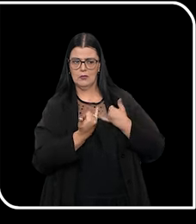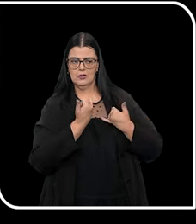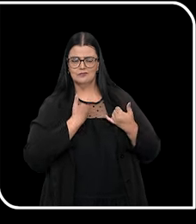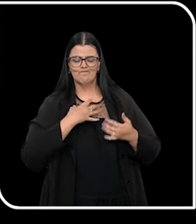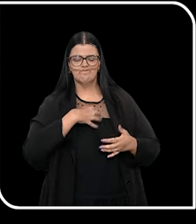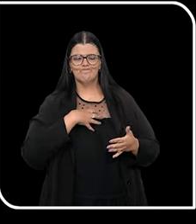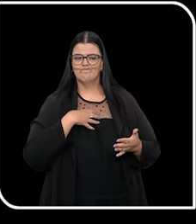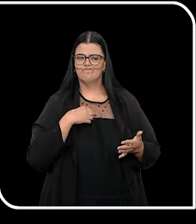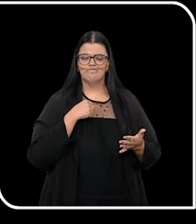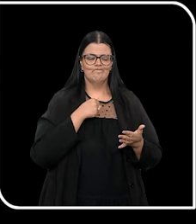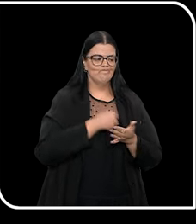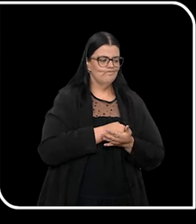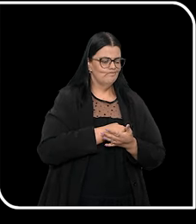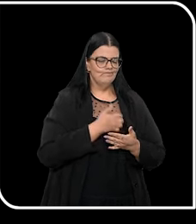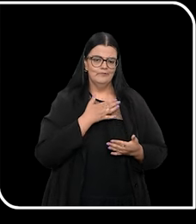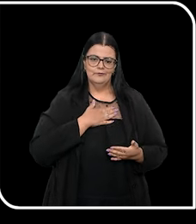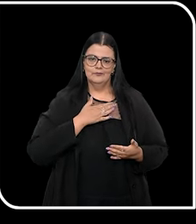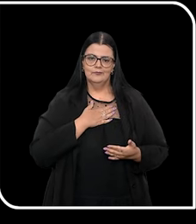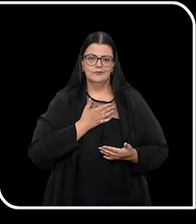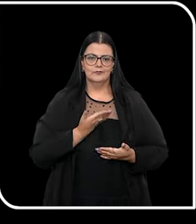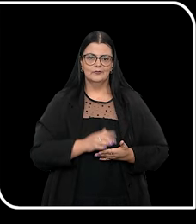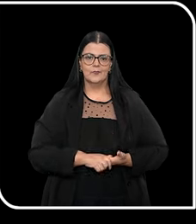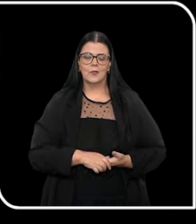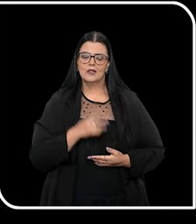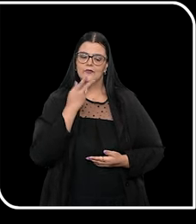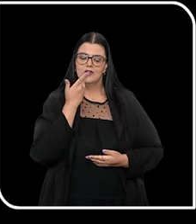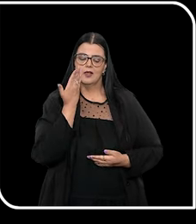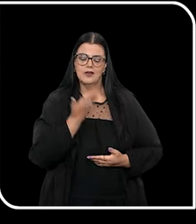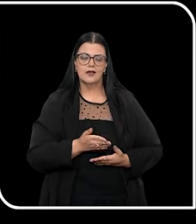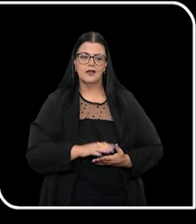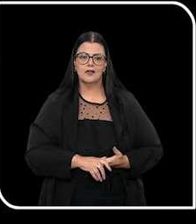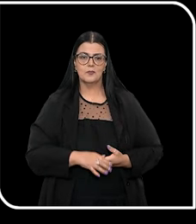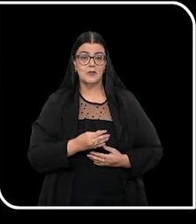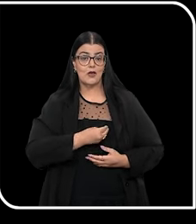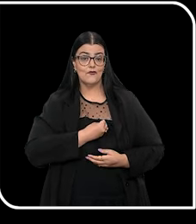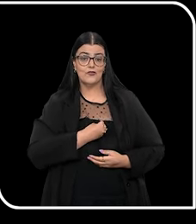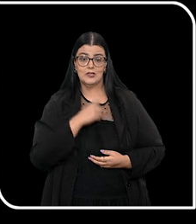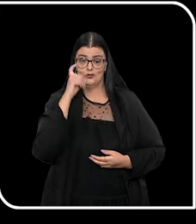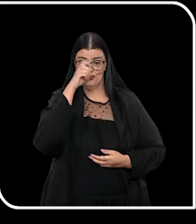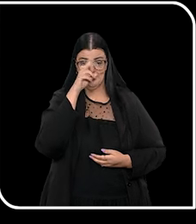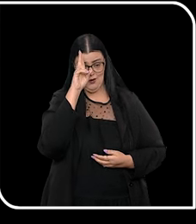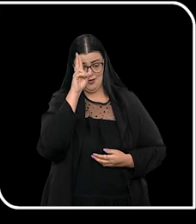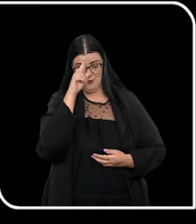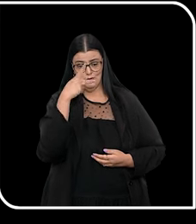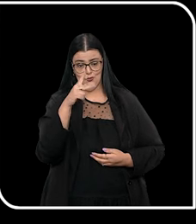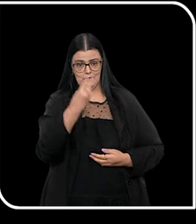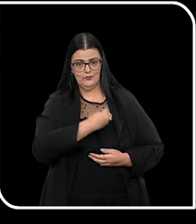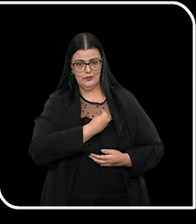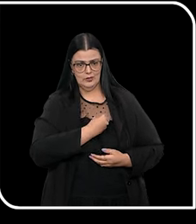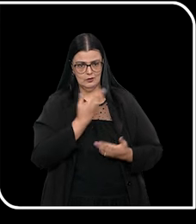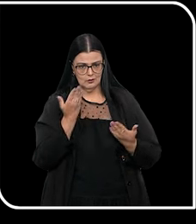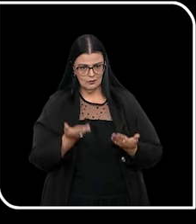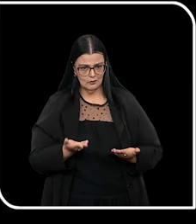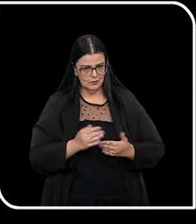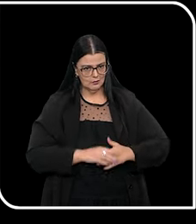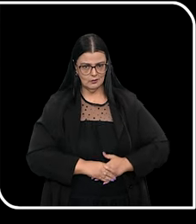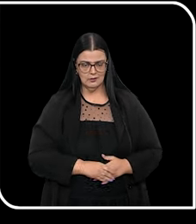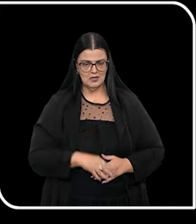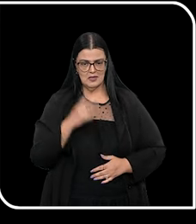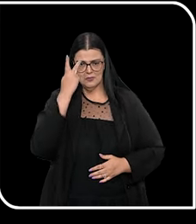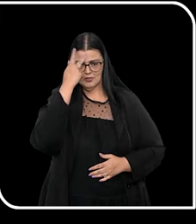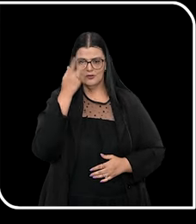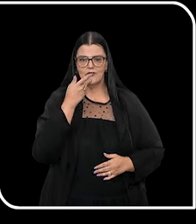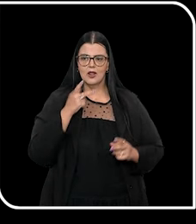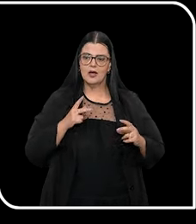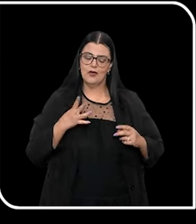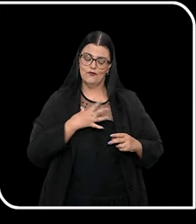essa frase me batia assim tipo Isa olha o que o que eu já ouvi Isa quando a minha vida tá difícil eu lembro de você querendo dizer né que eu tinha